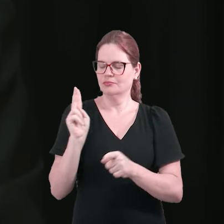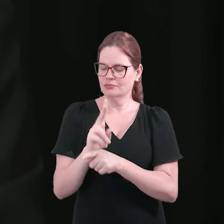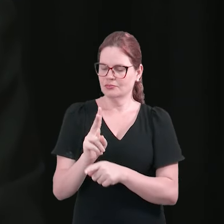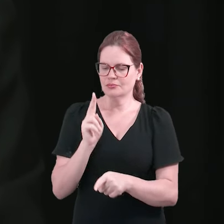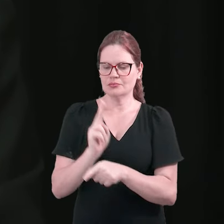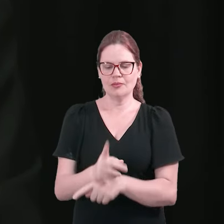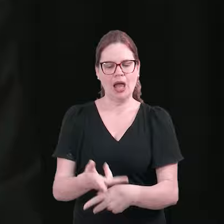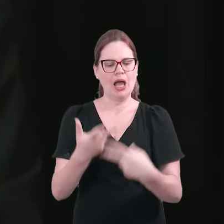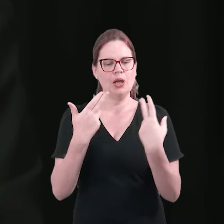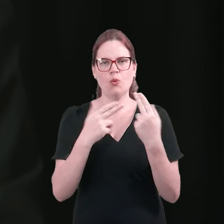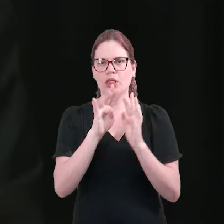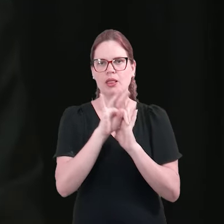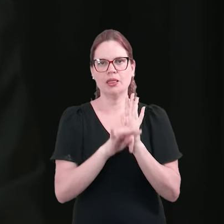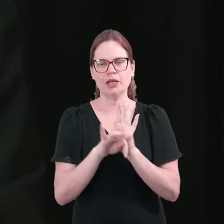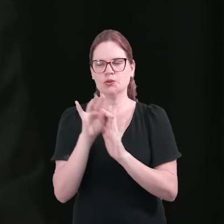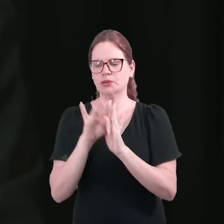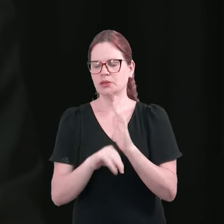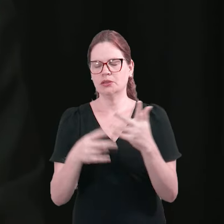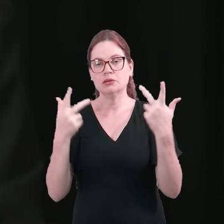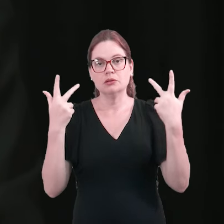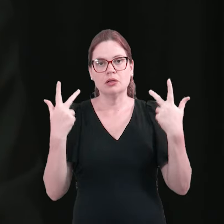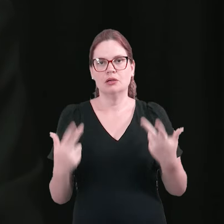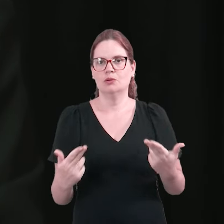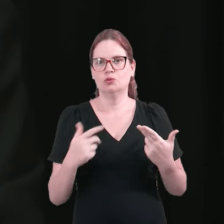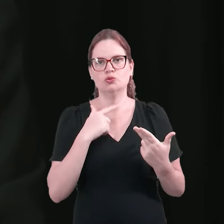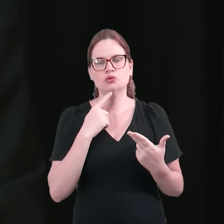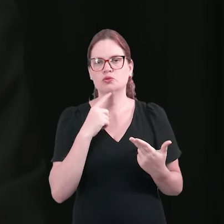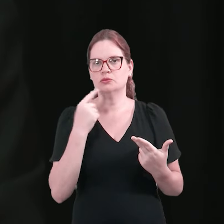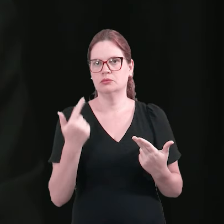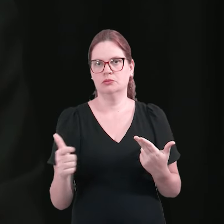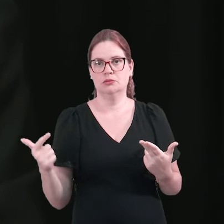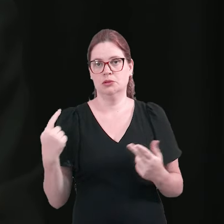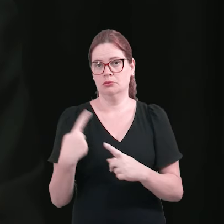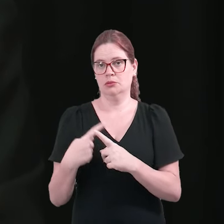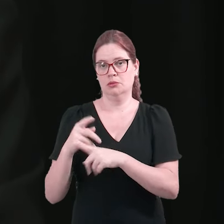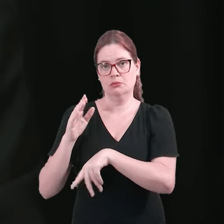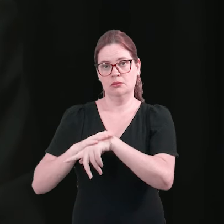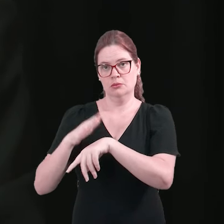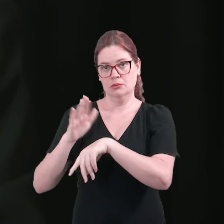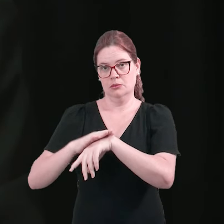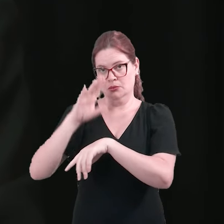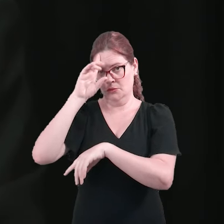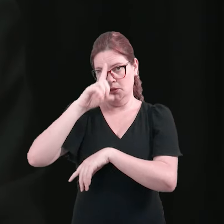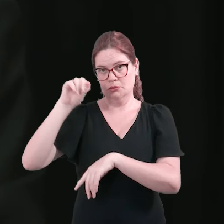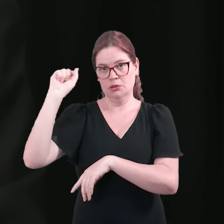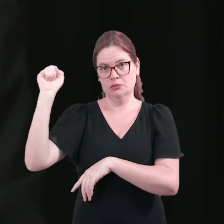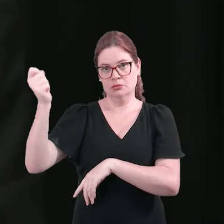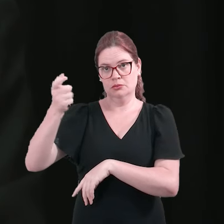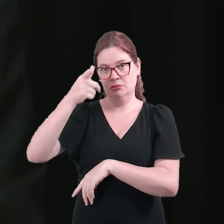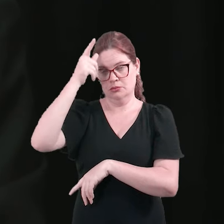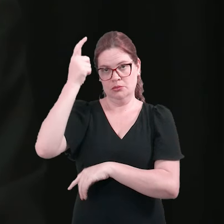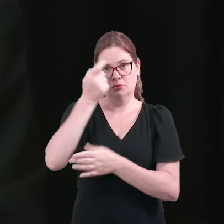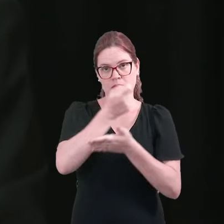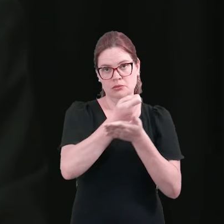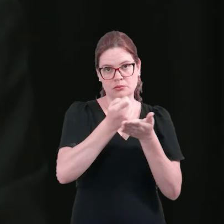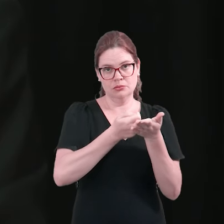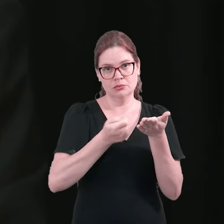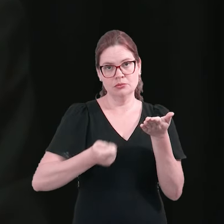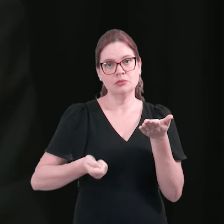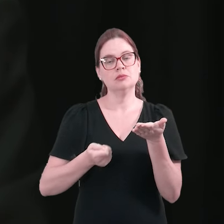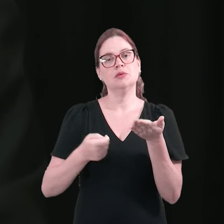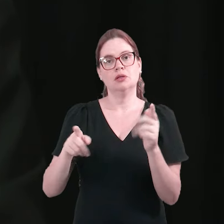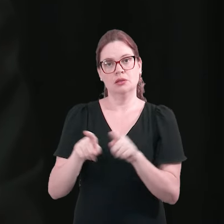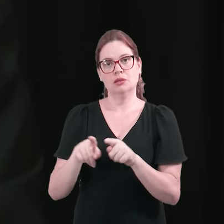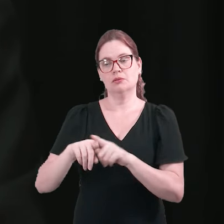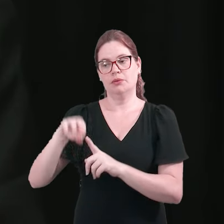foi preservada, sem sombra de dúvida, que o mesmo Deus que revelou no passado